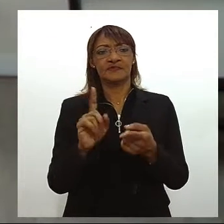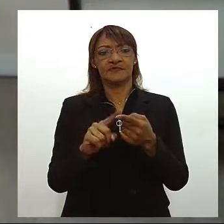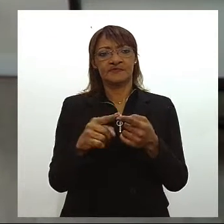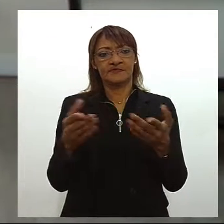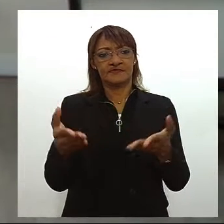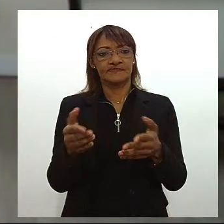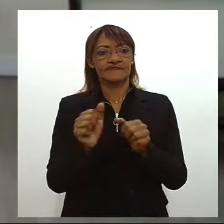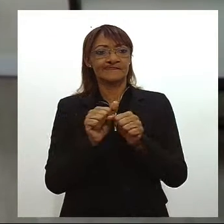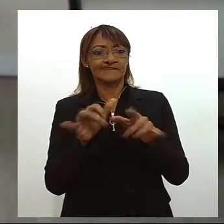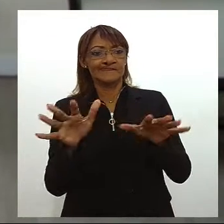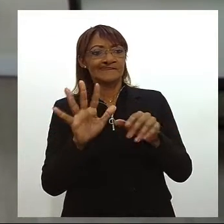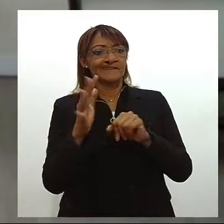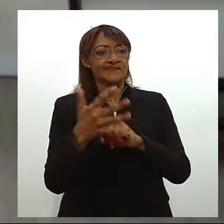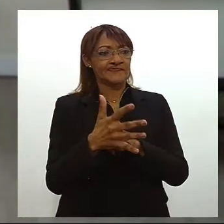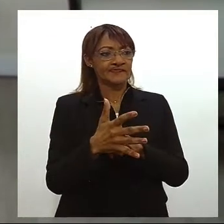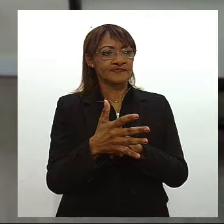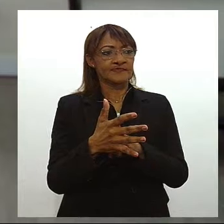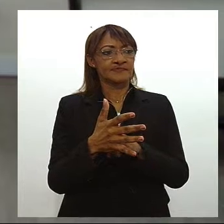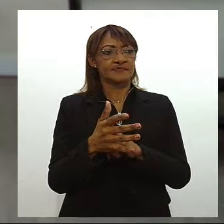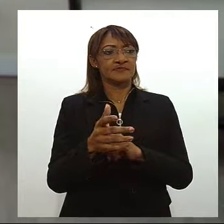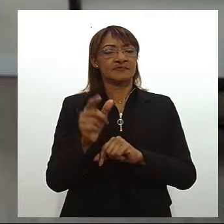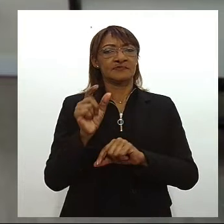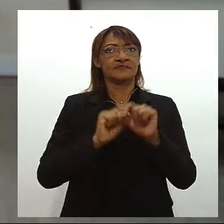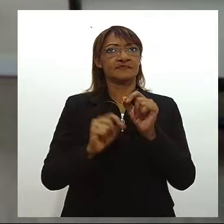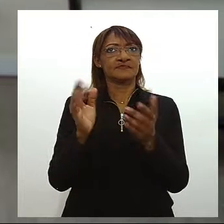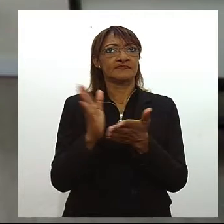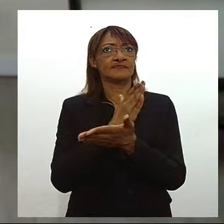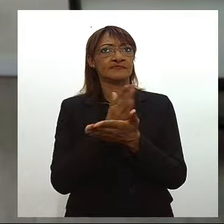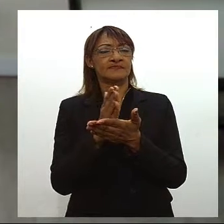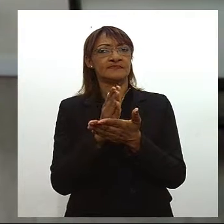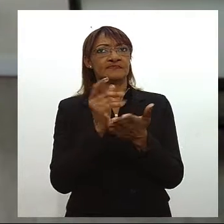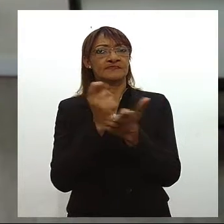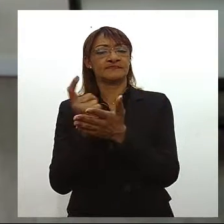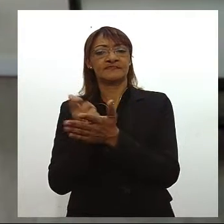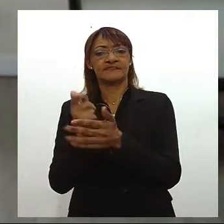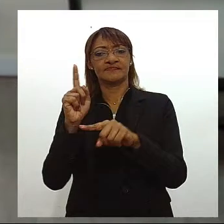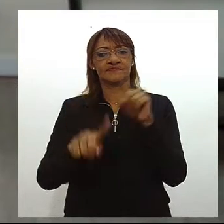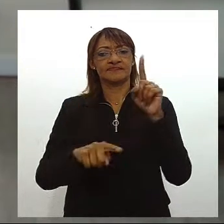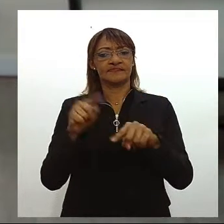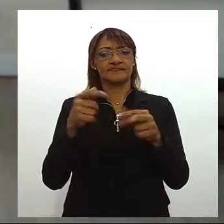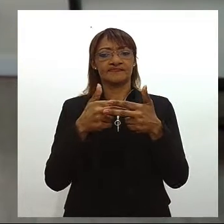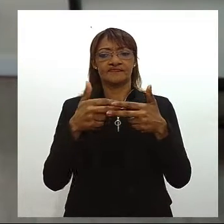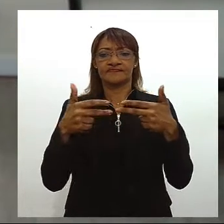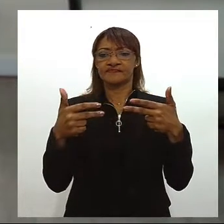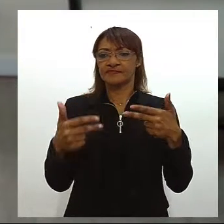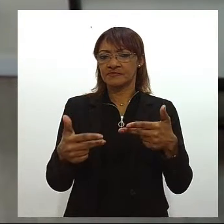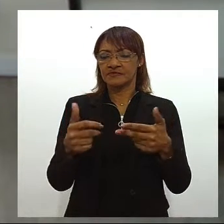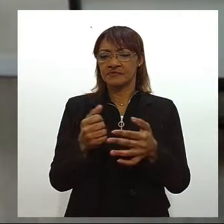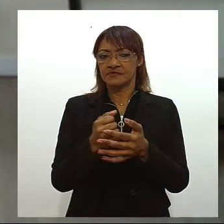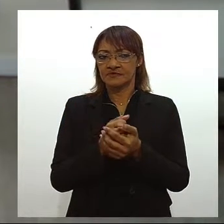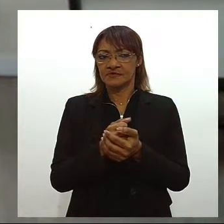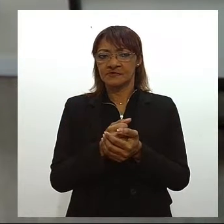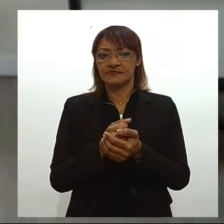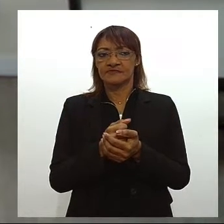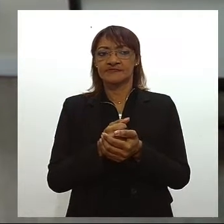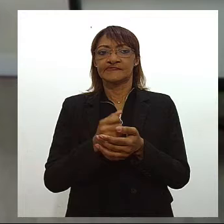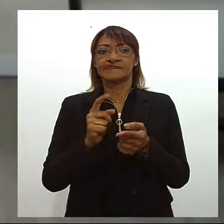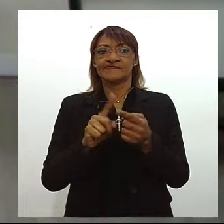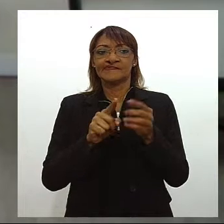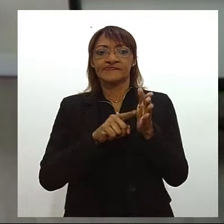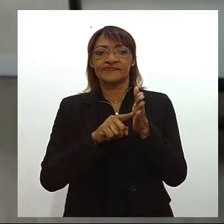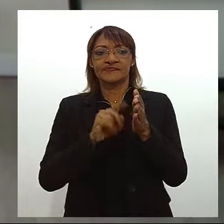da Covid-19, compra de alguns equipamentos. E vale lembrar também que essa medida segue até o